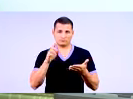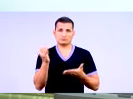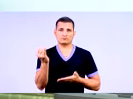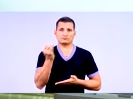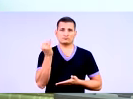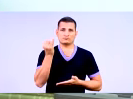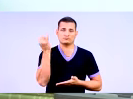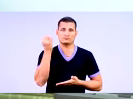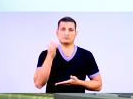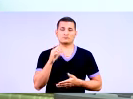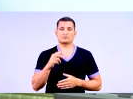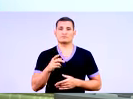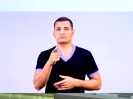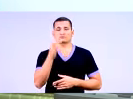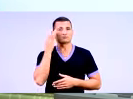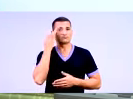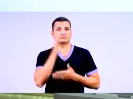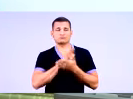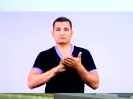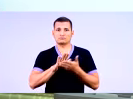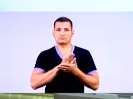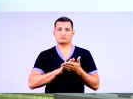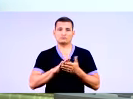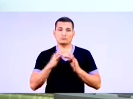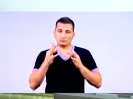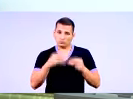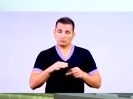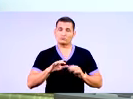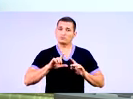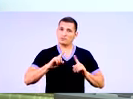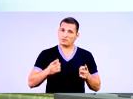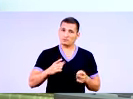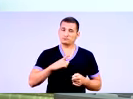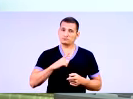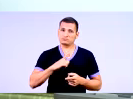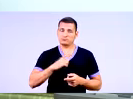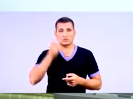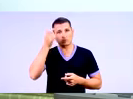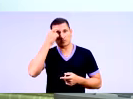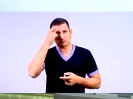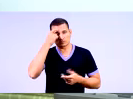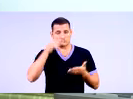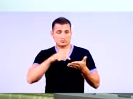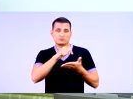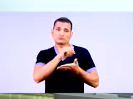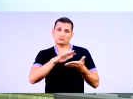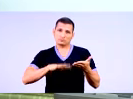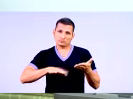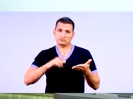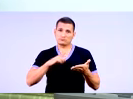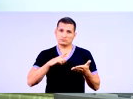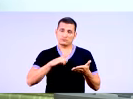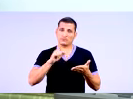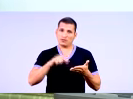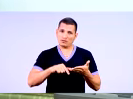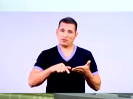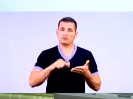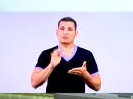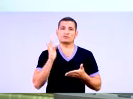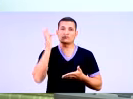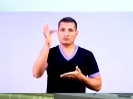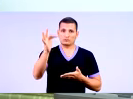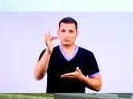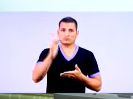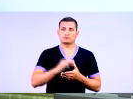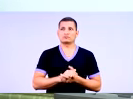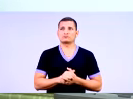importante, mesmo que você não entenda tudo, ter essa ciência de que o que está sendo falado ali é algo relacionado ao futuro.